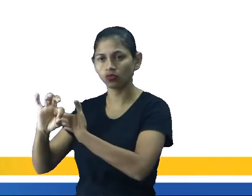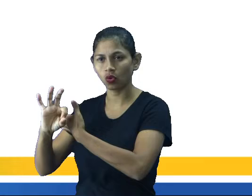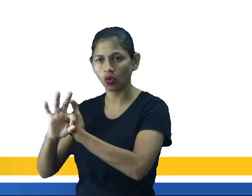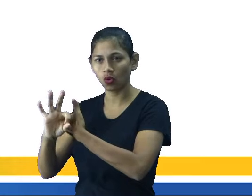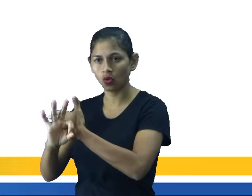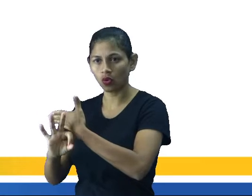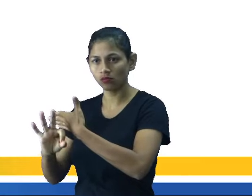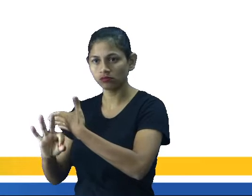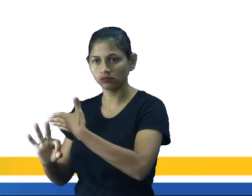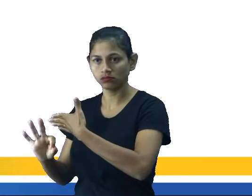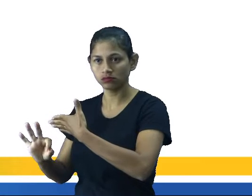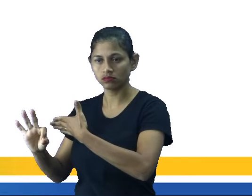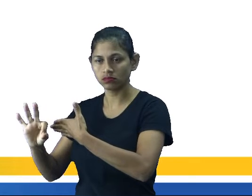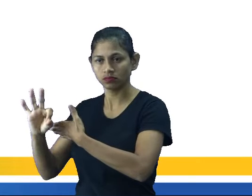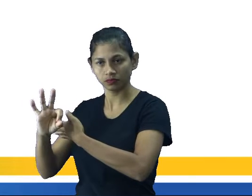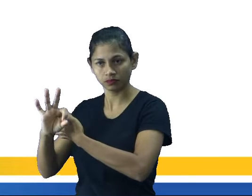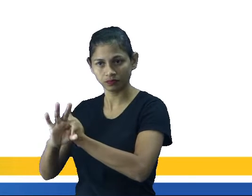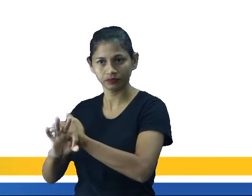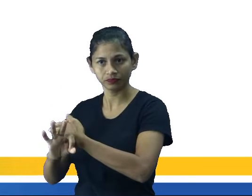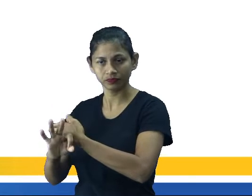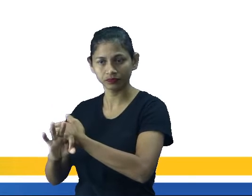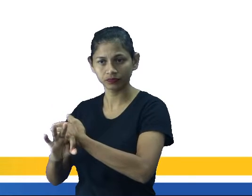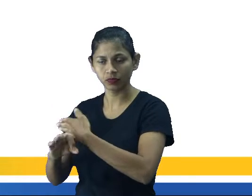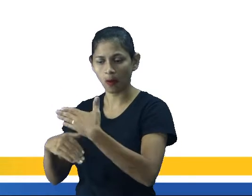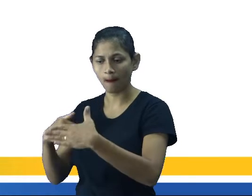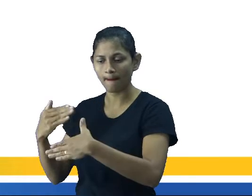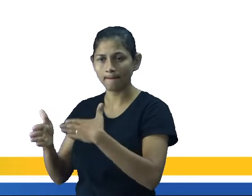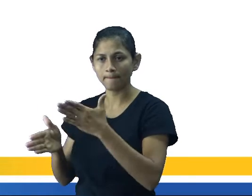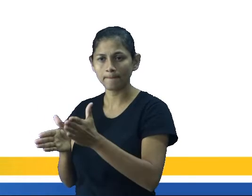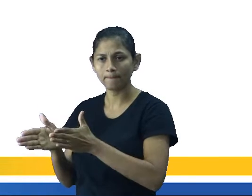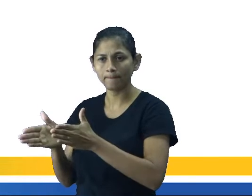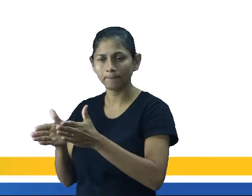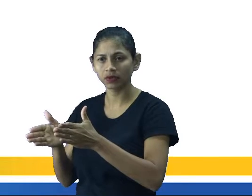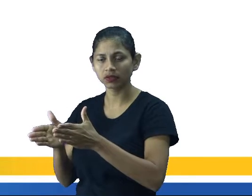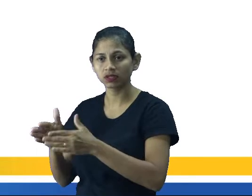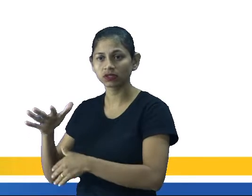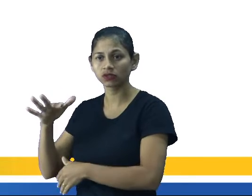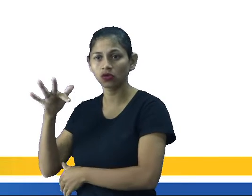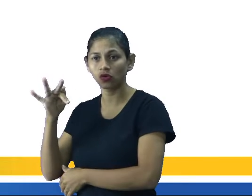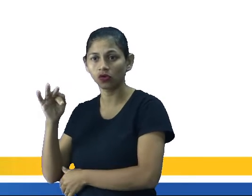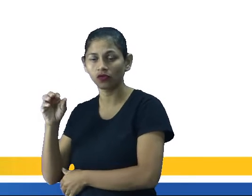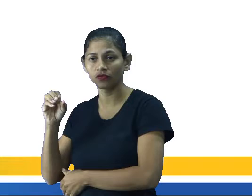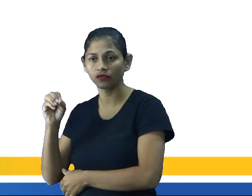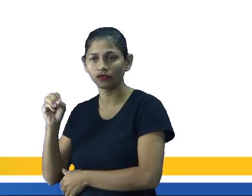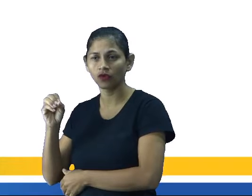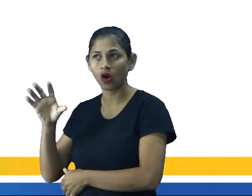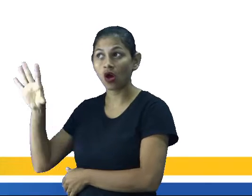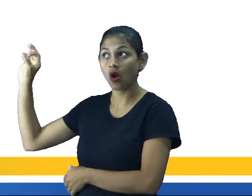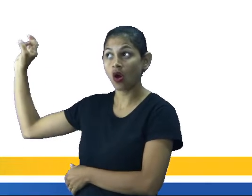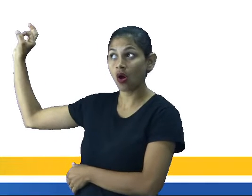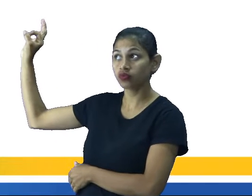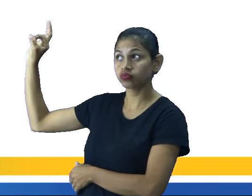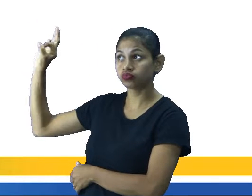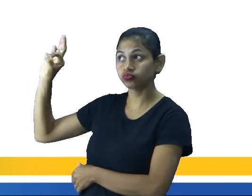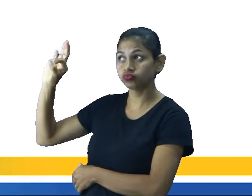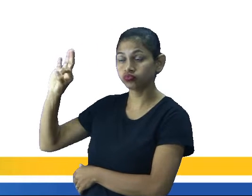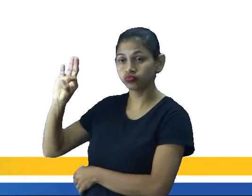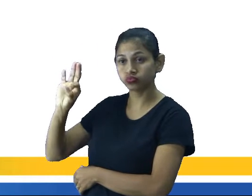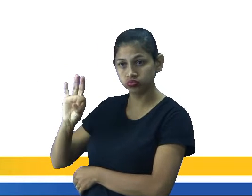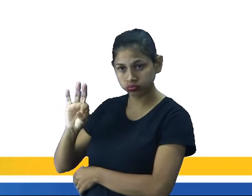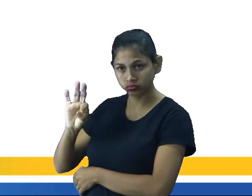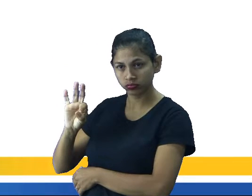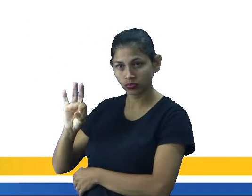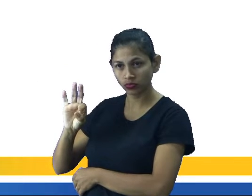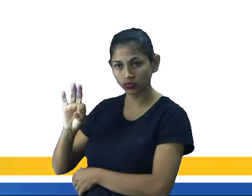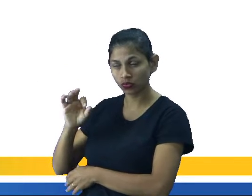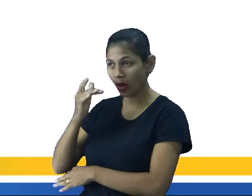cloroplasto, ela vai fazer com que obtenha-se um processo chamado de fotossíntese, né? Através da fotossíntese, a planta, que é